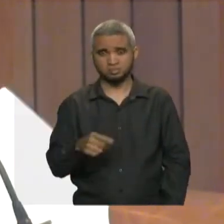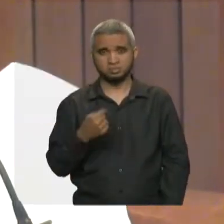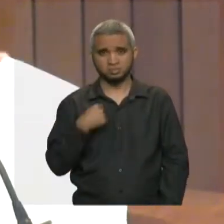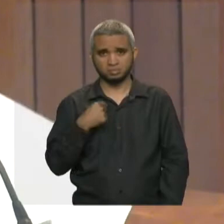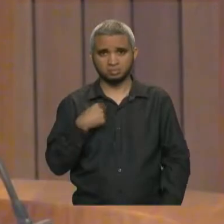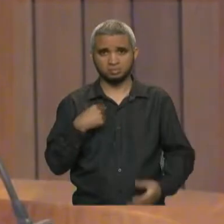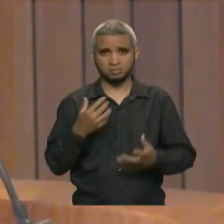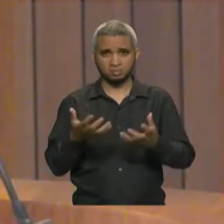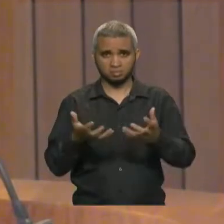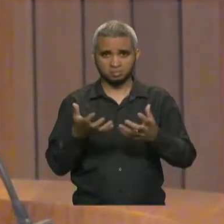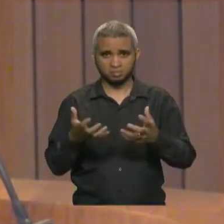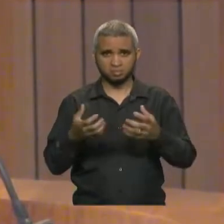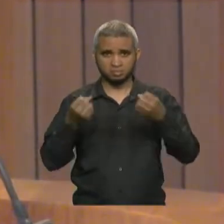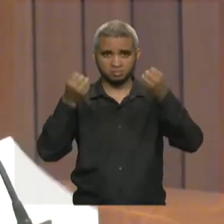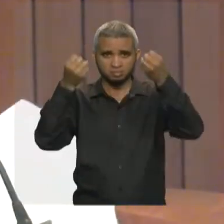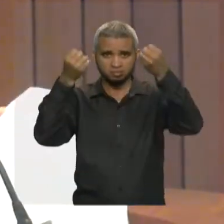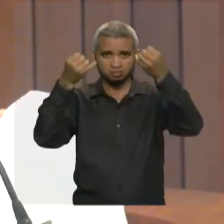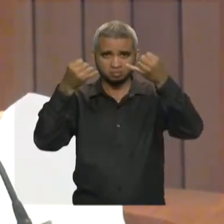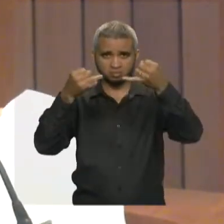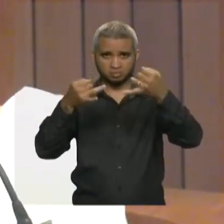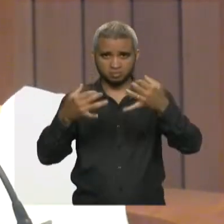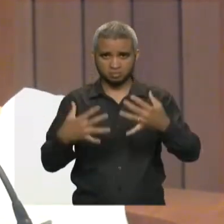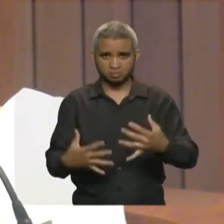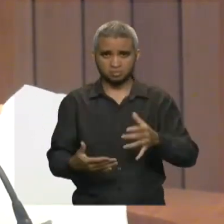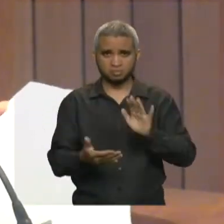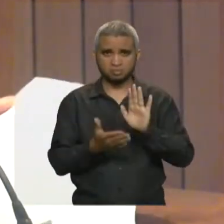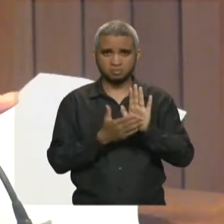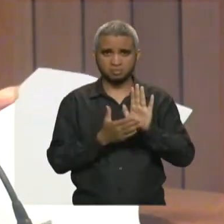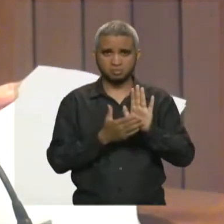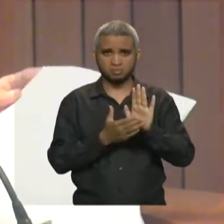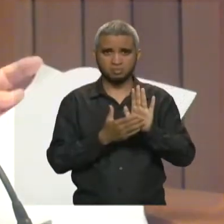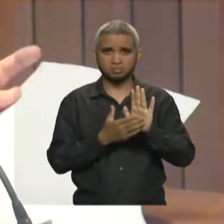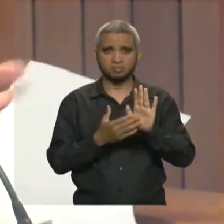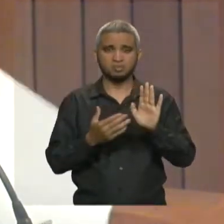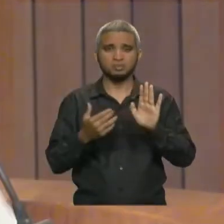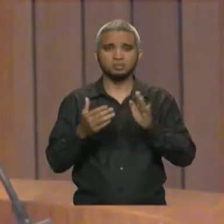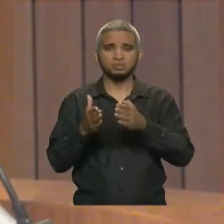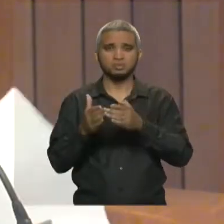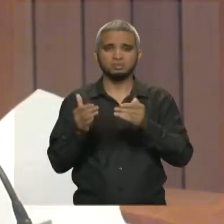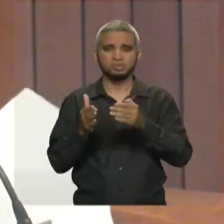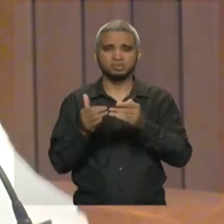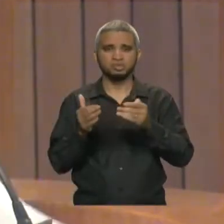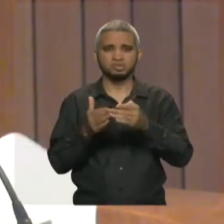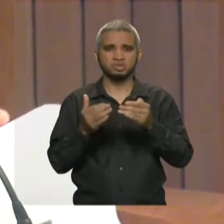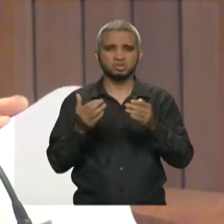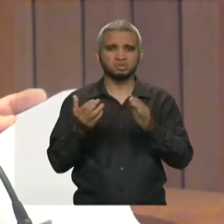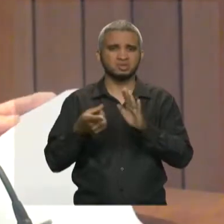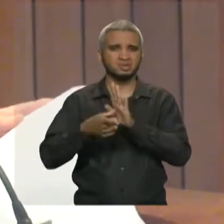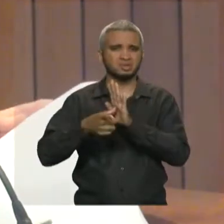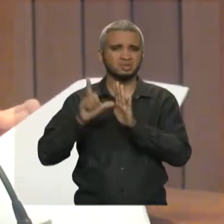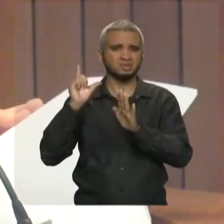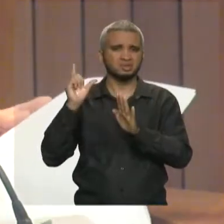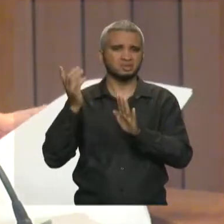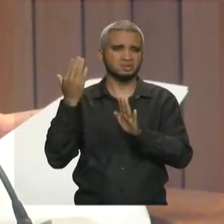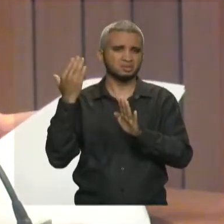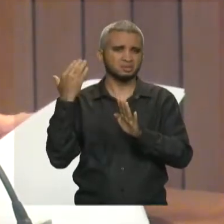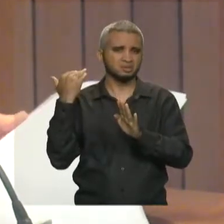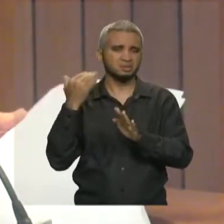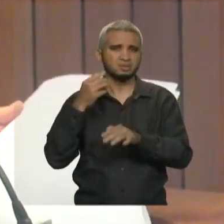aqui um requerimento antigo do nosso deputado federal,